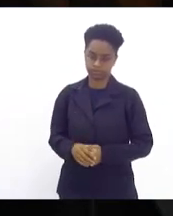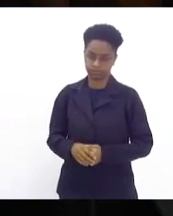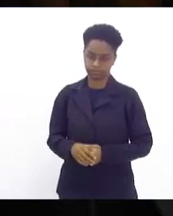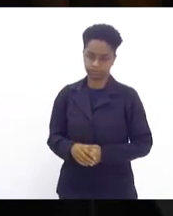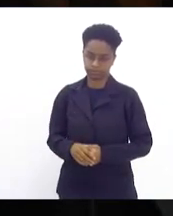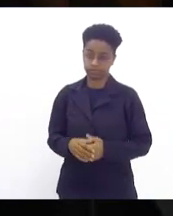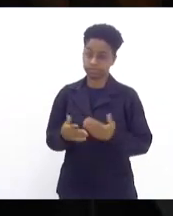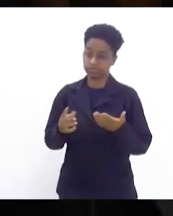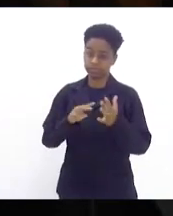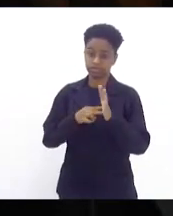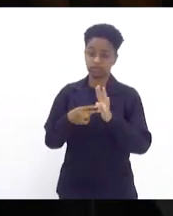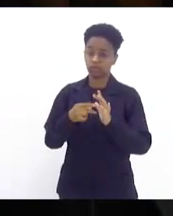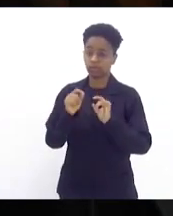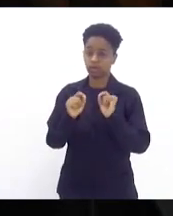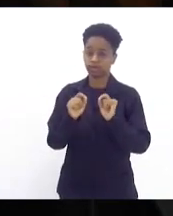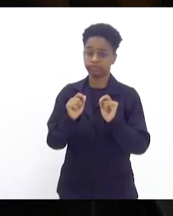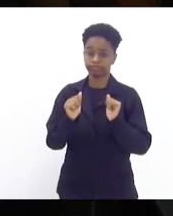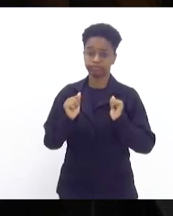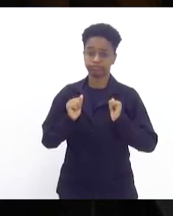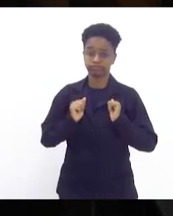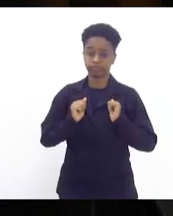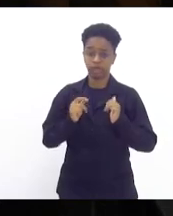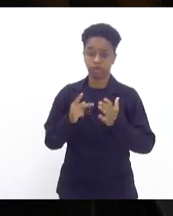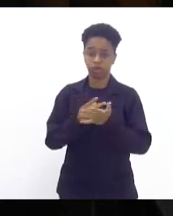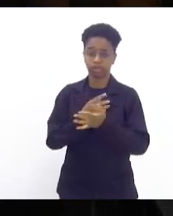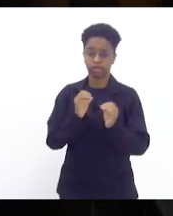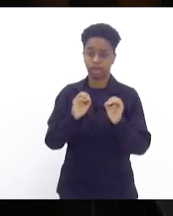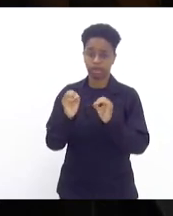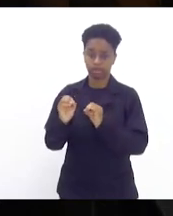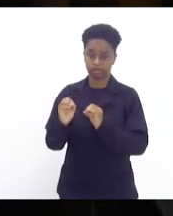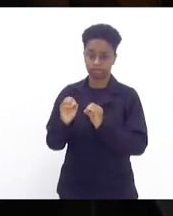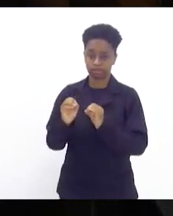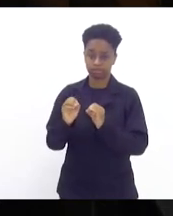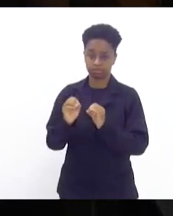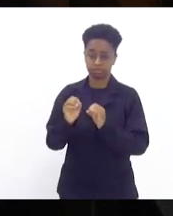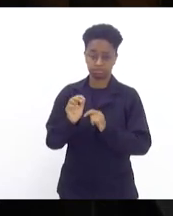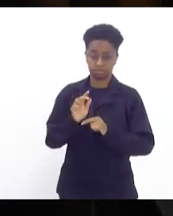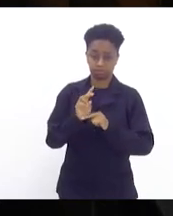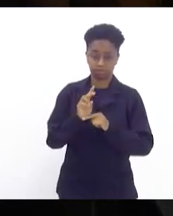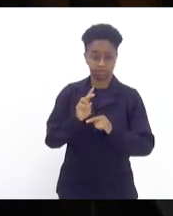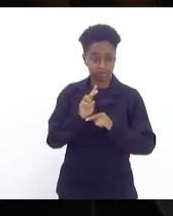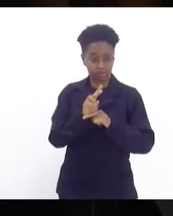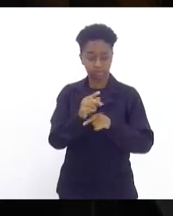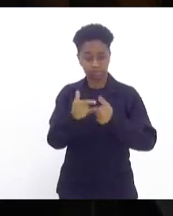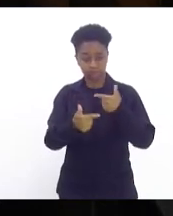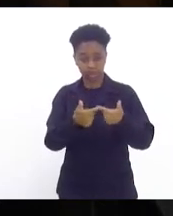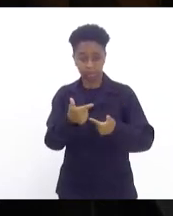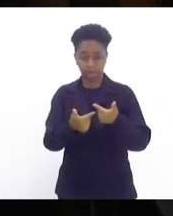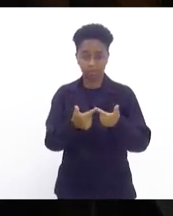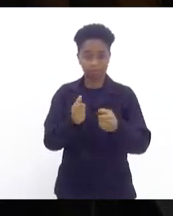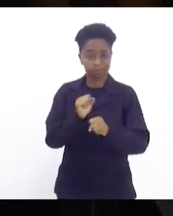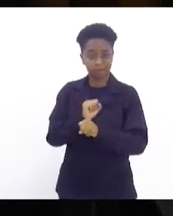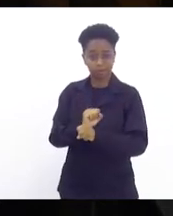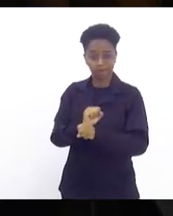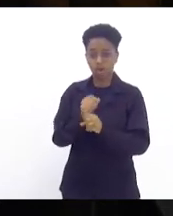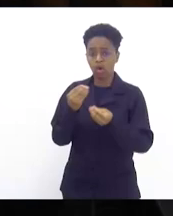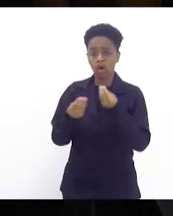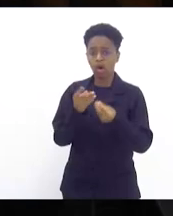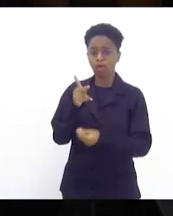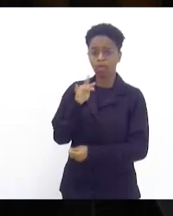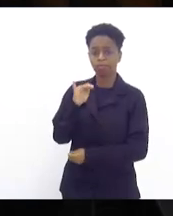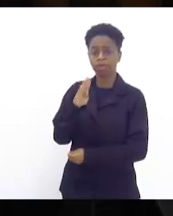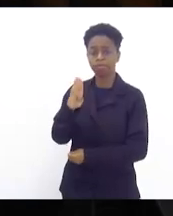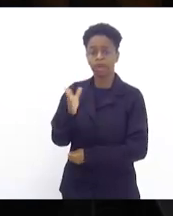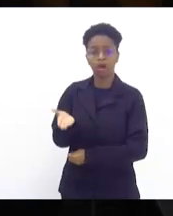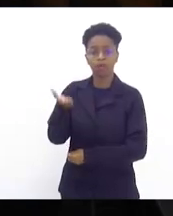Isto é ficar estagnado prestação de serviço indústria só pode ter subido evidentemente